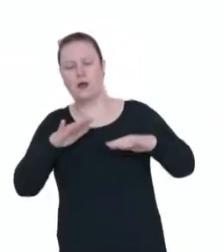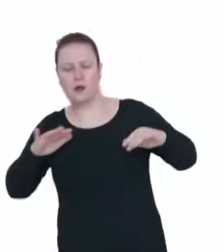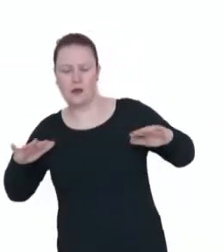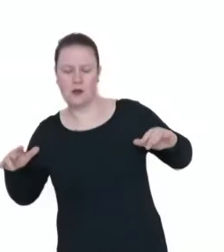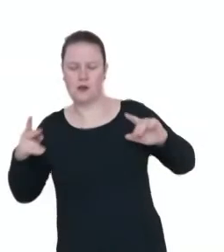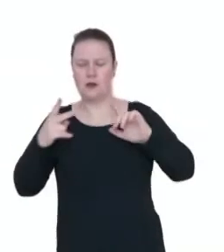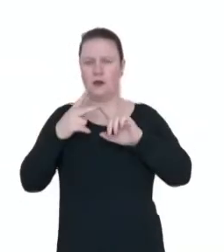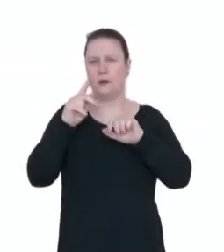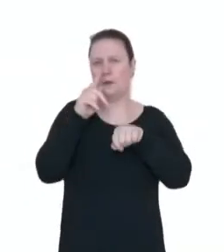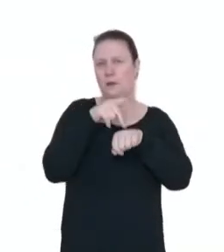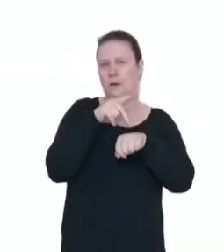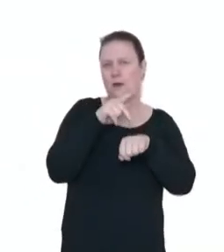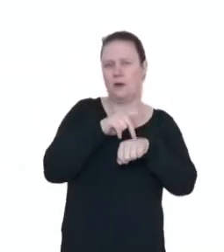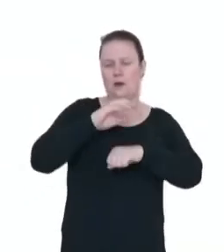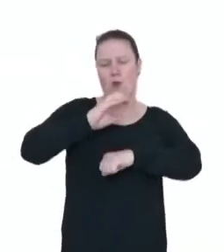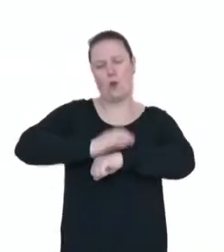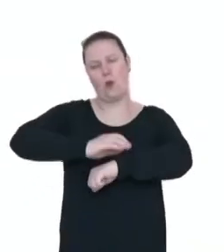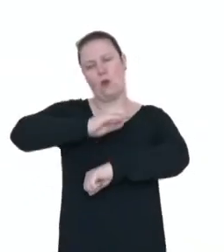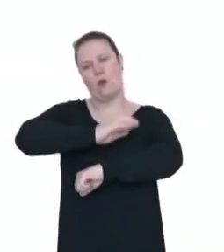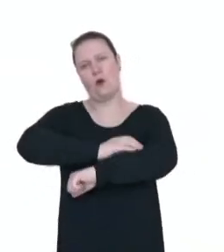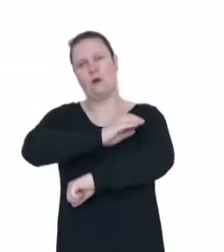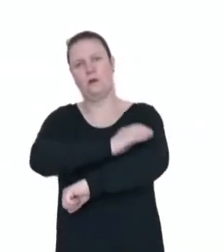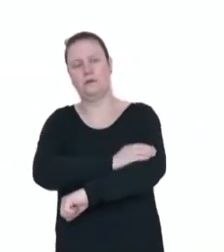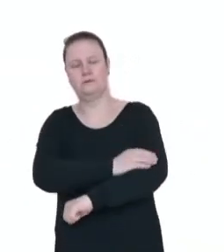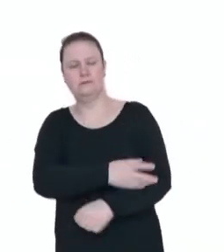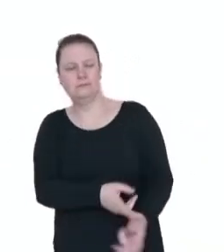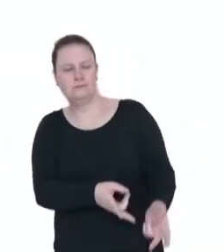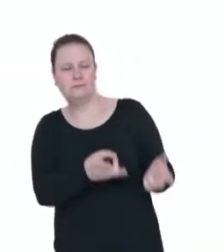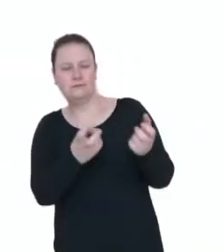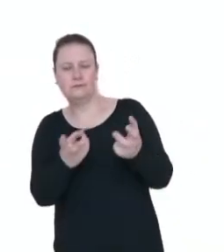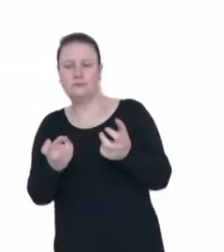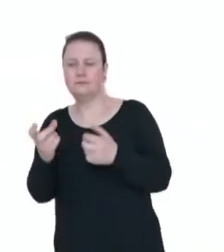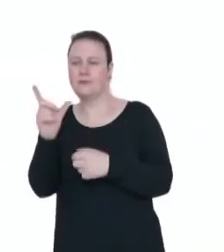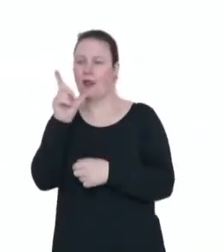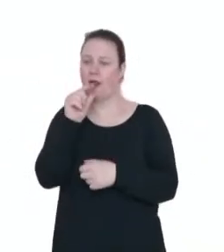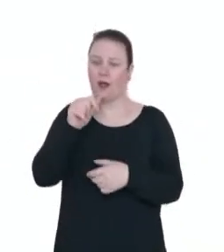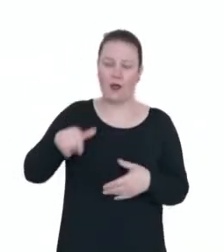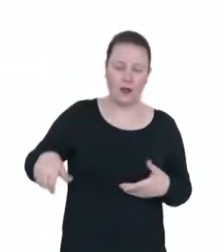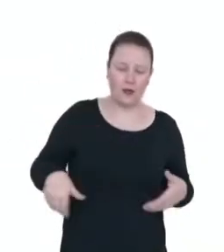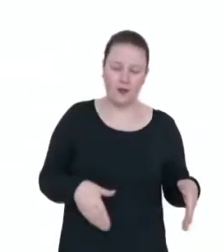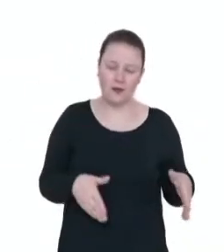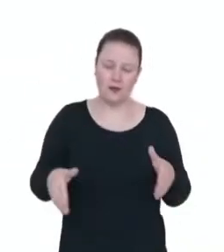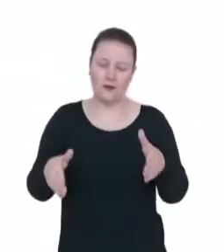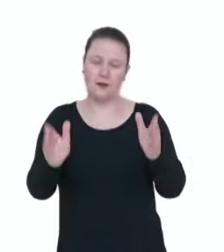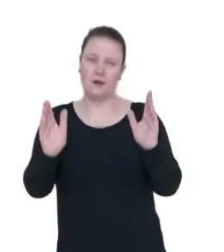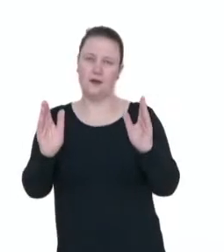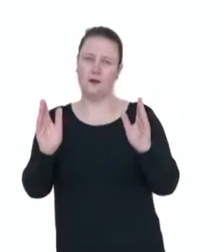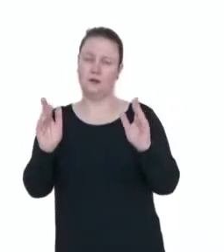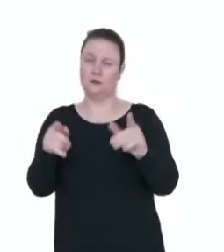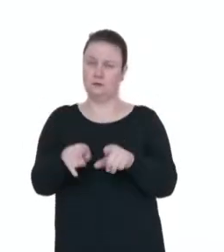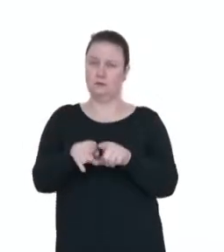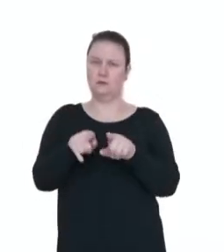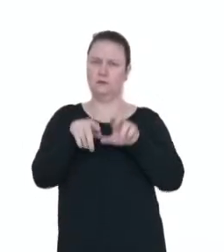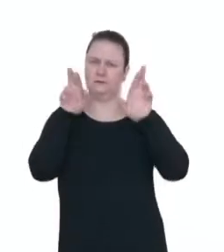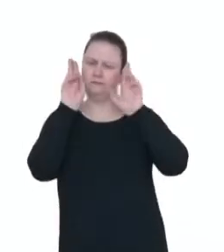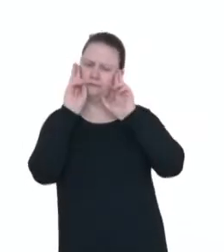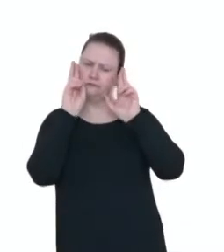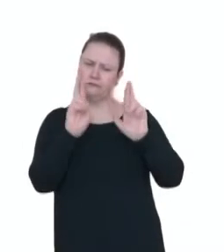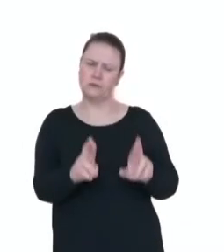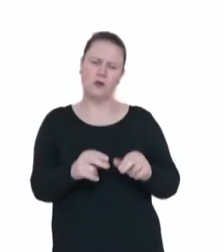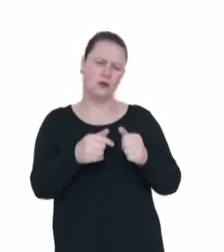Entendo bem o sotaque das águas, dou respeito às coisas desimportantes e aos